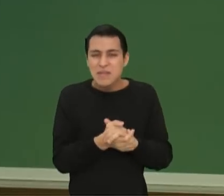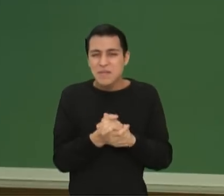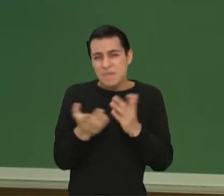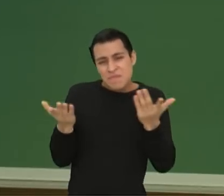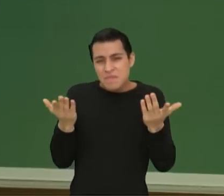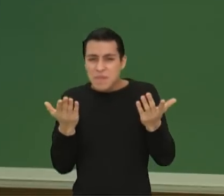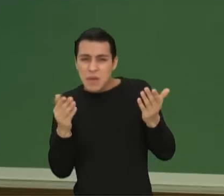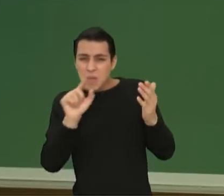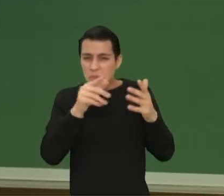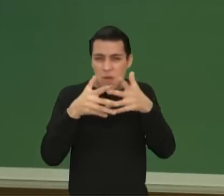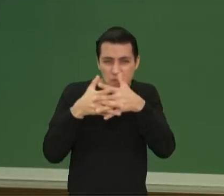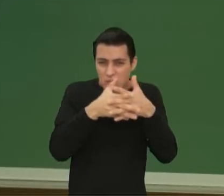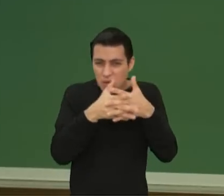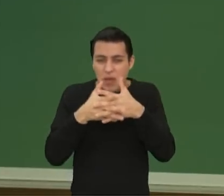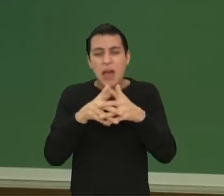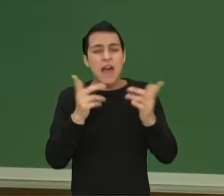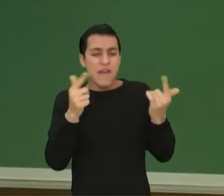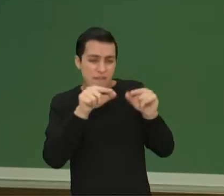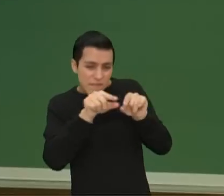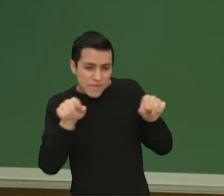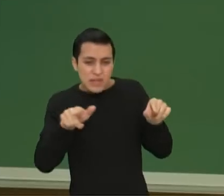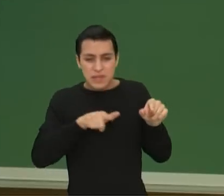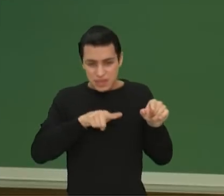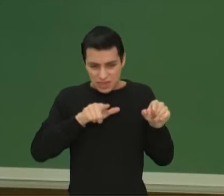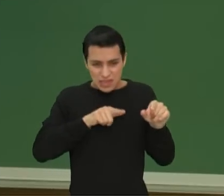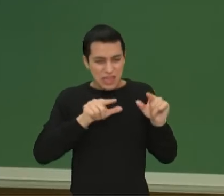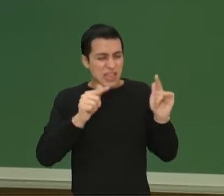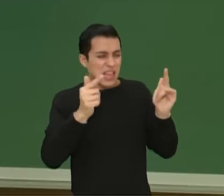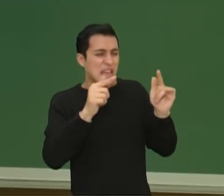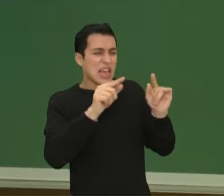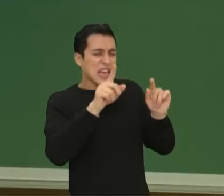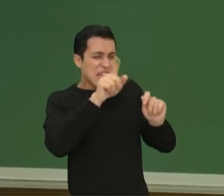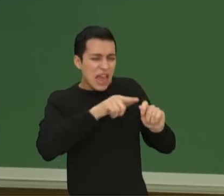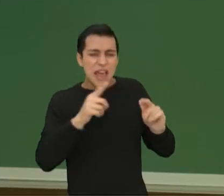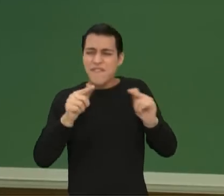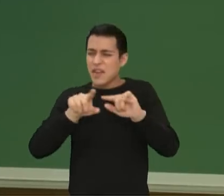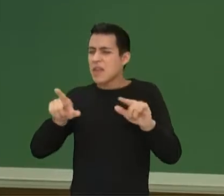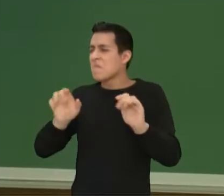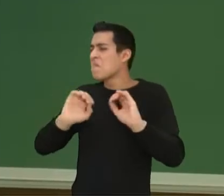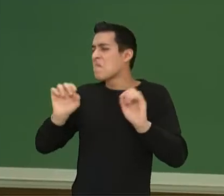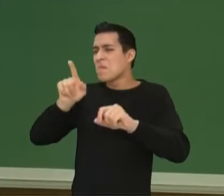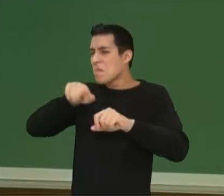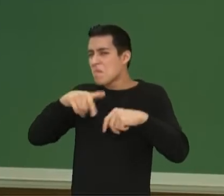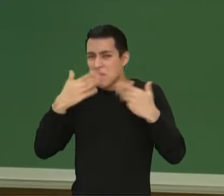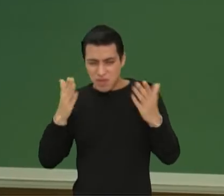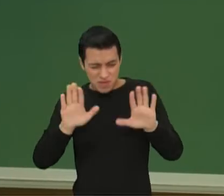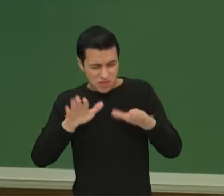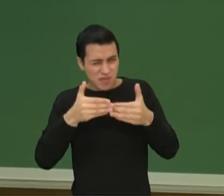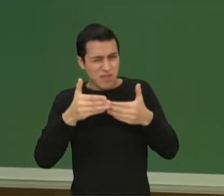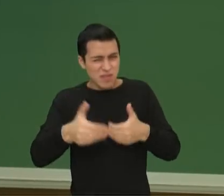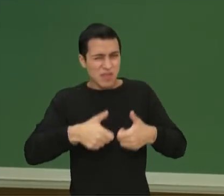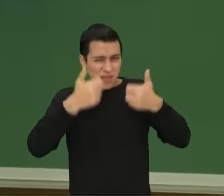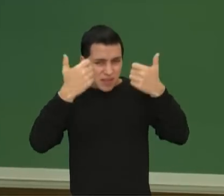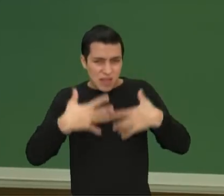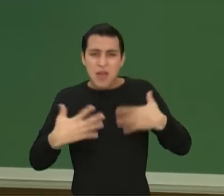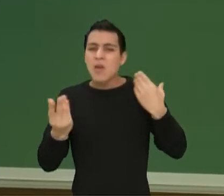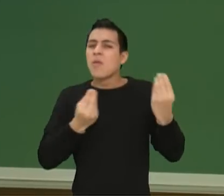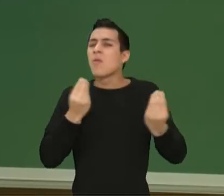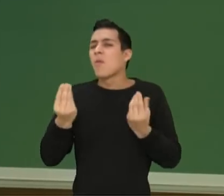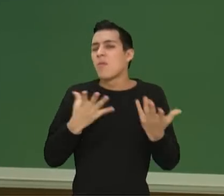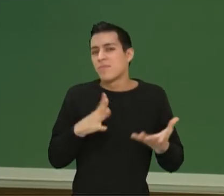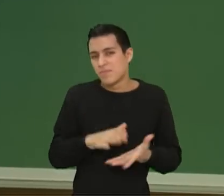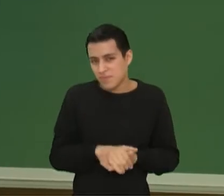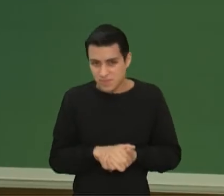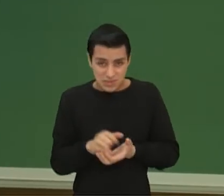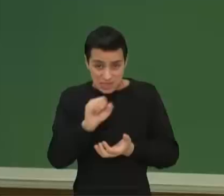Ficou um pouco confuso? Uma frase tem crase, outra frase não tem crase? Já vamos esclarecer um pouco